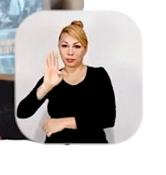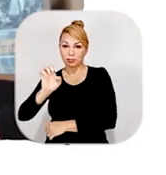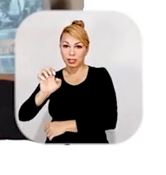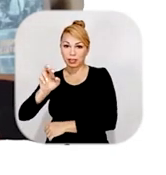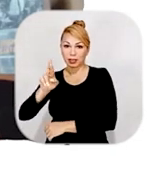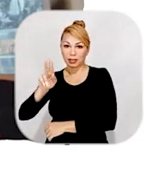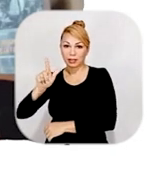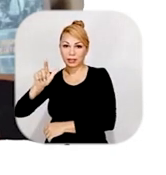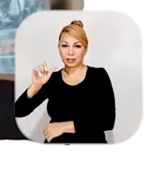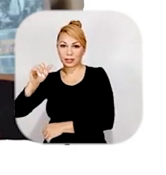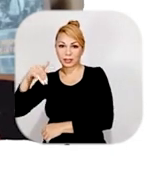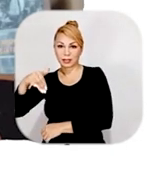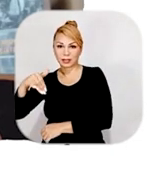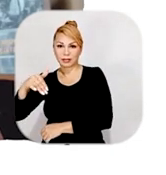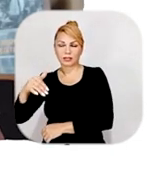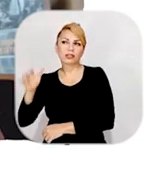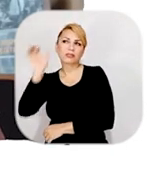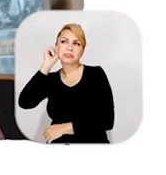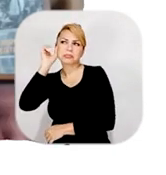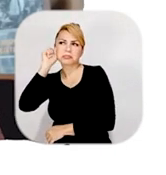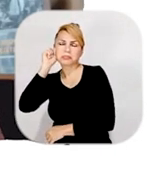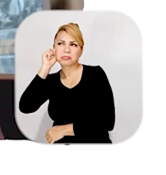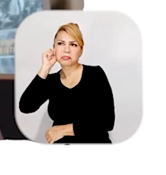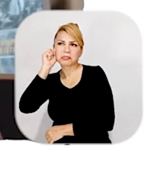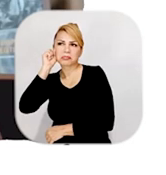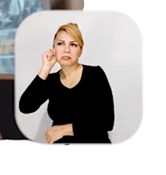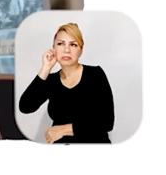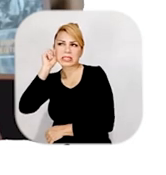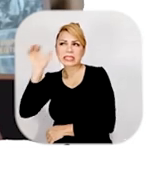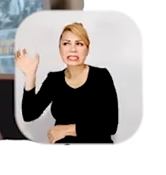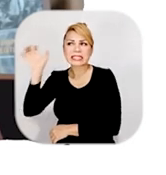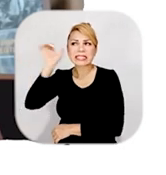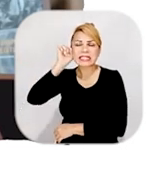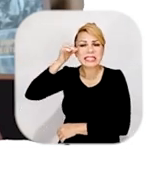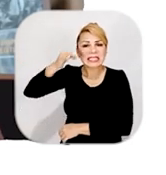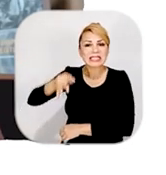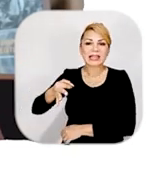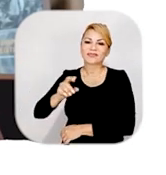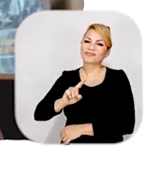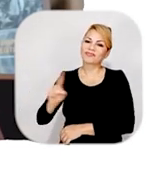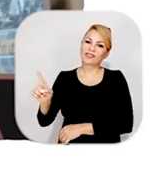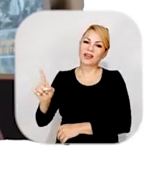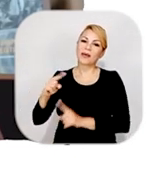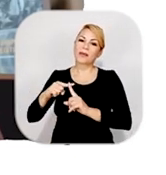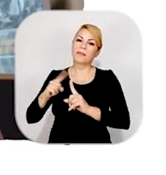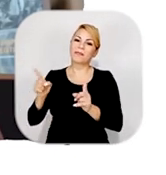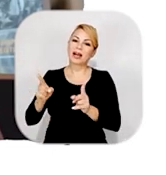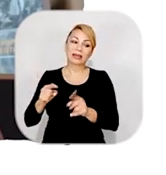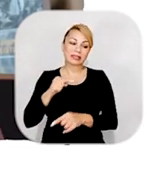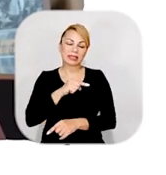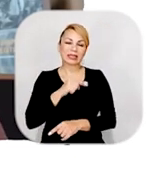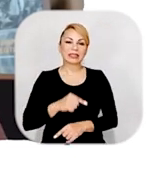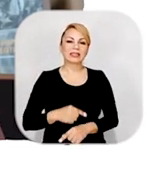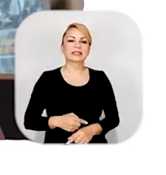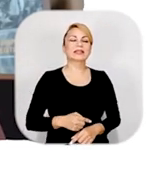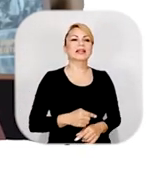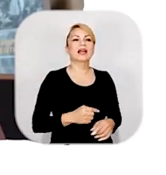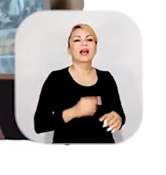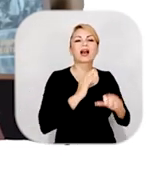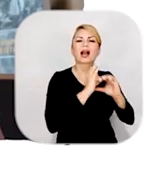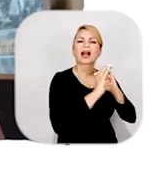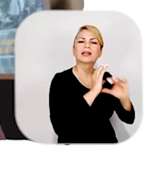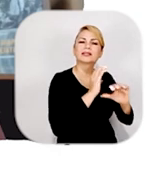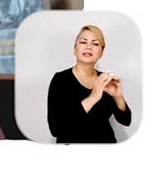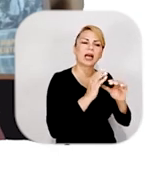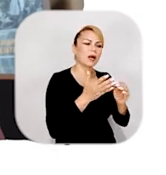mas não entende muito bem. Mas quando eles cantaram, eles escutaram essa música, eles